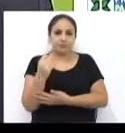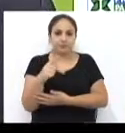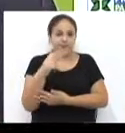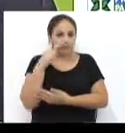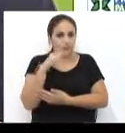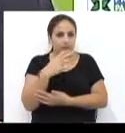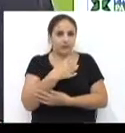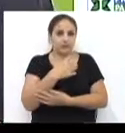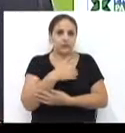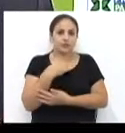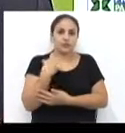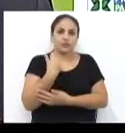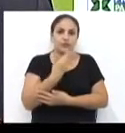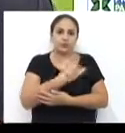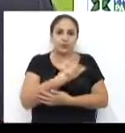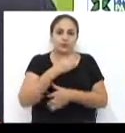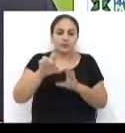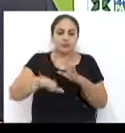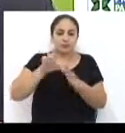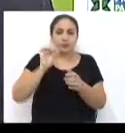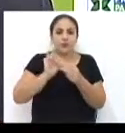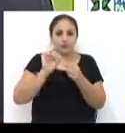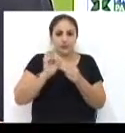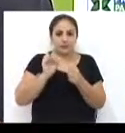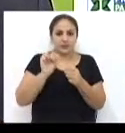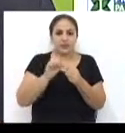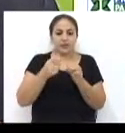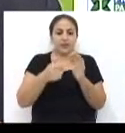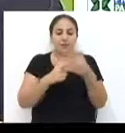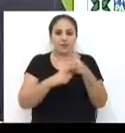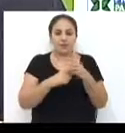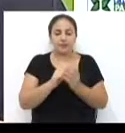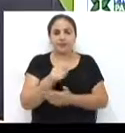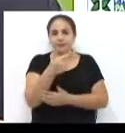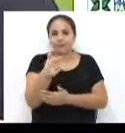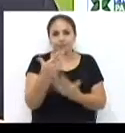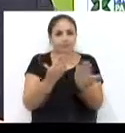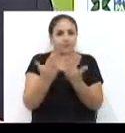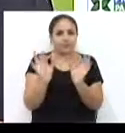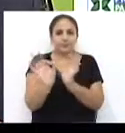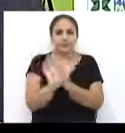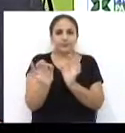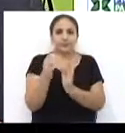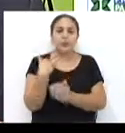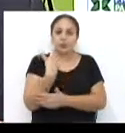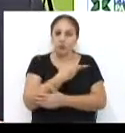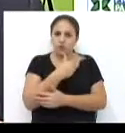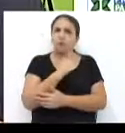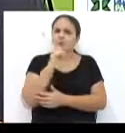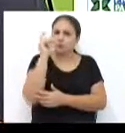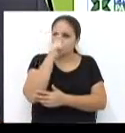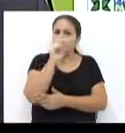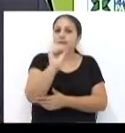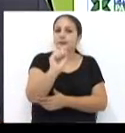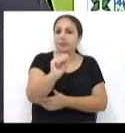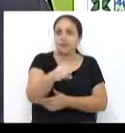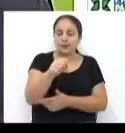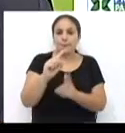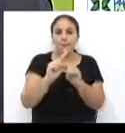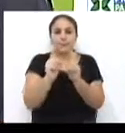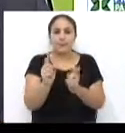forma, e por isso nós tomamos essa atitude de fazer a feira. Sem dúvida nenhuma, tivemos uma certa